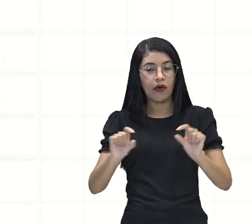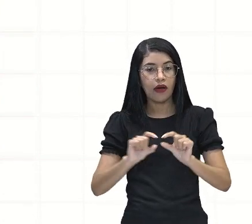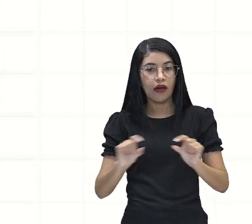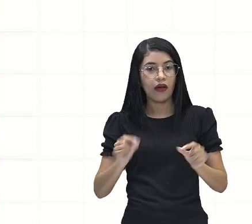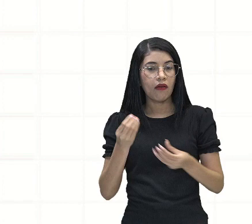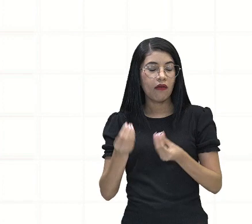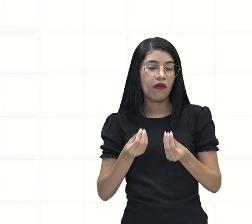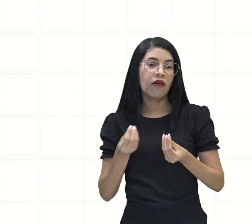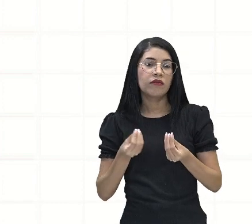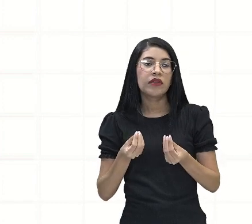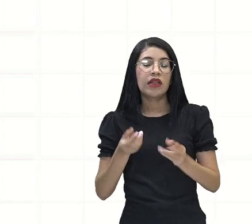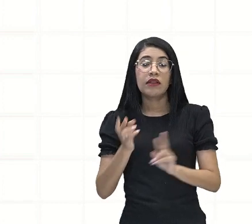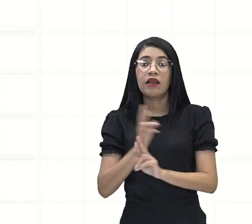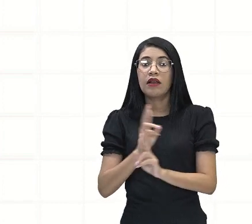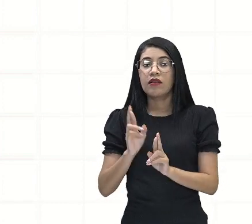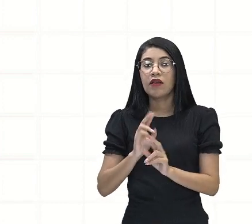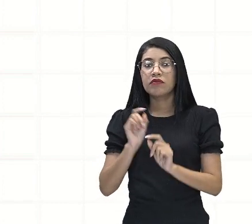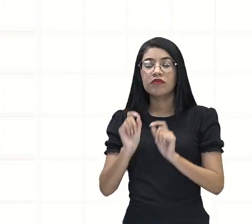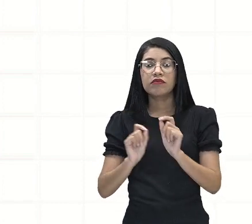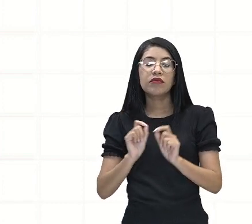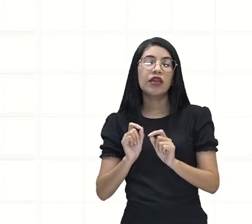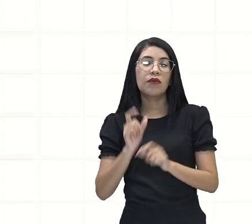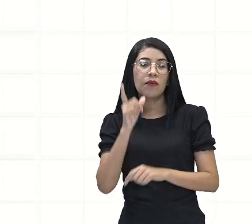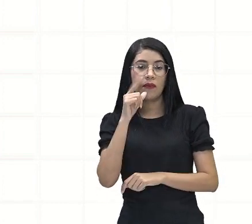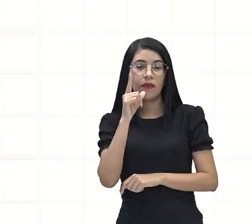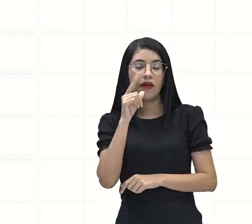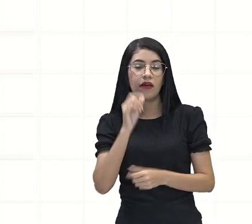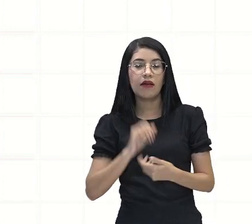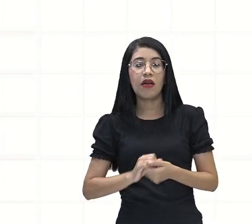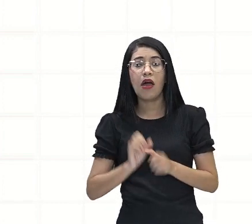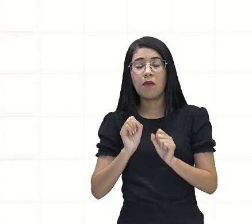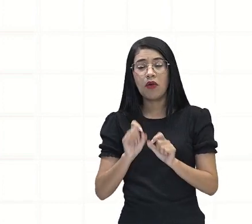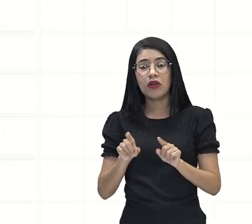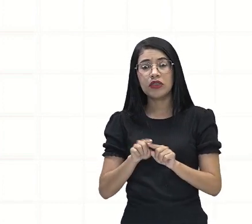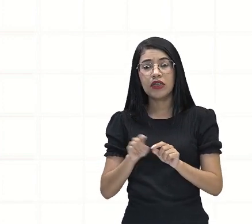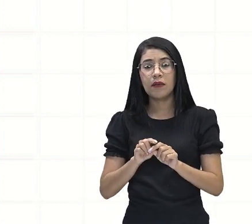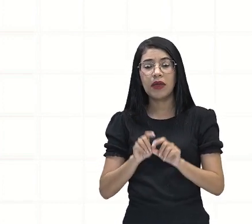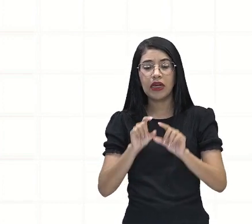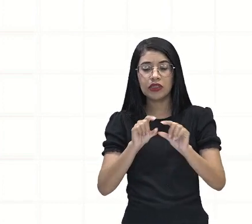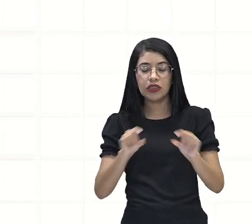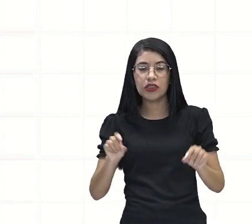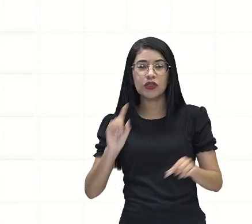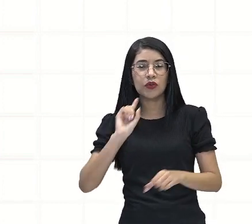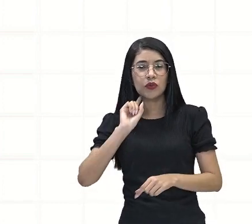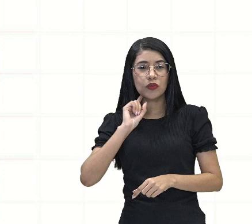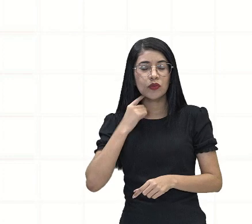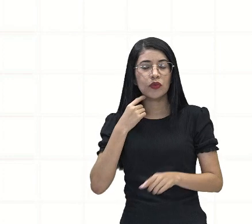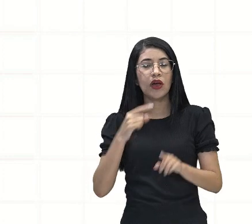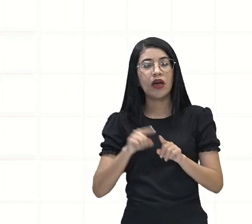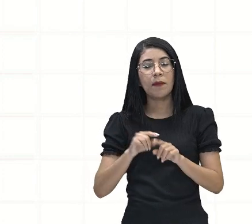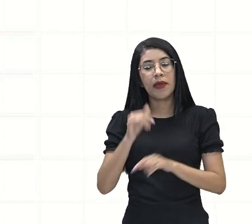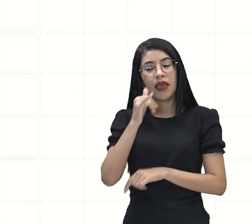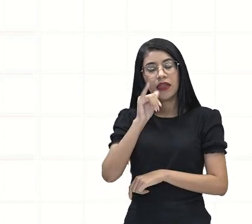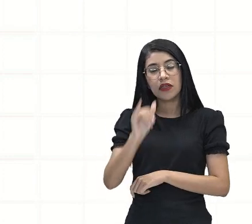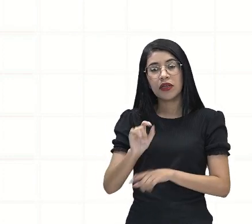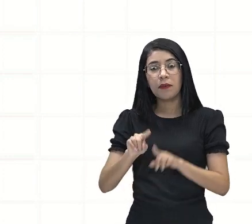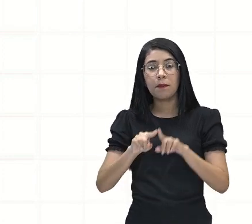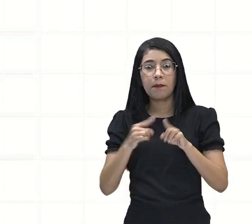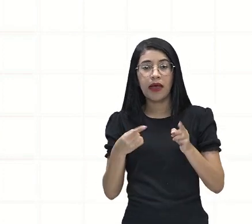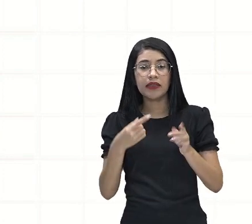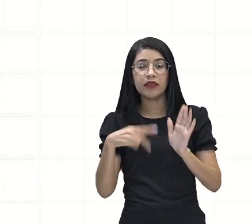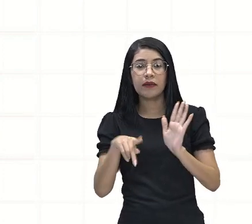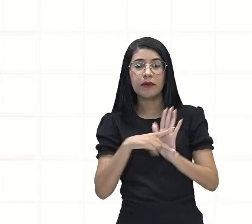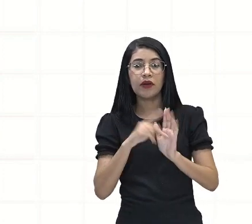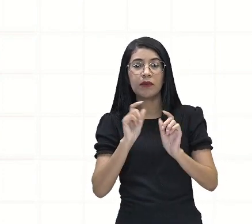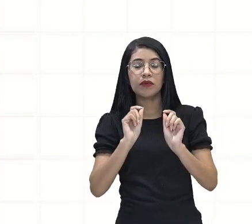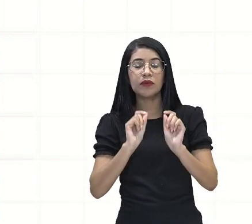relacionado né à questão da água podia ser de esgoto podia ser de energia mas esse mapa ele traz informações sobre